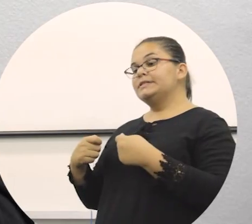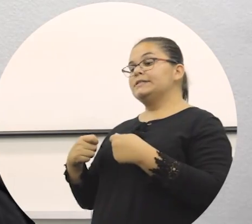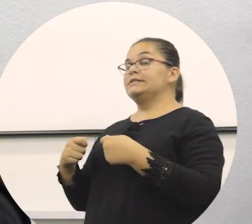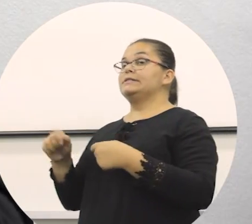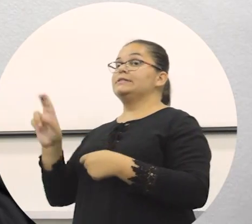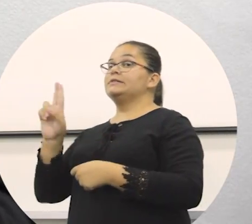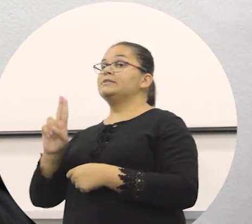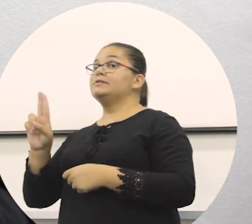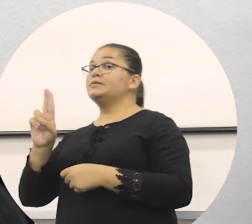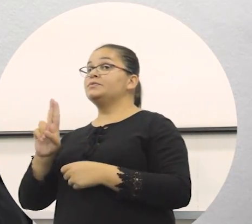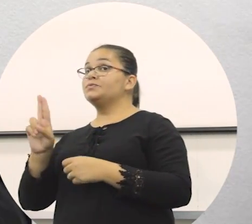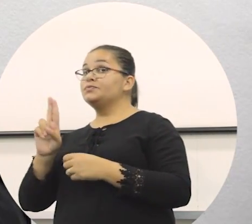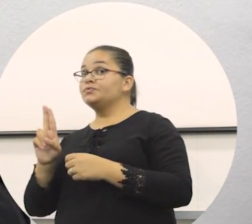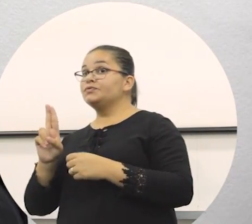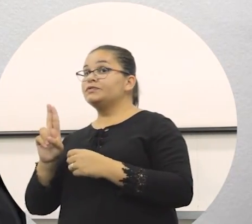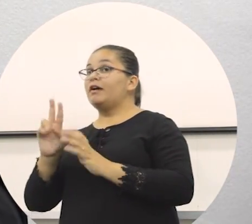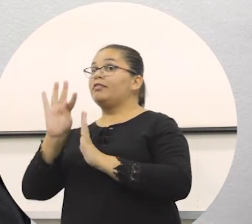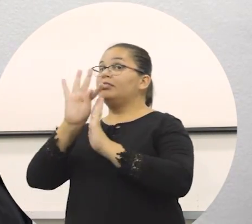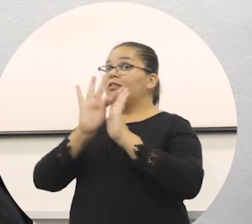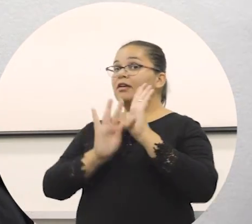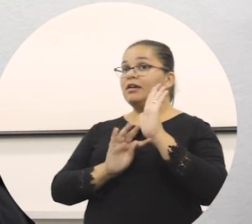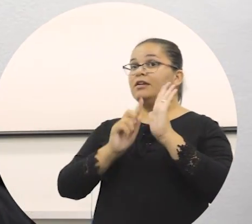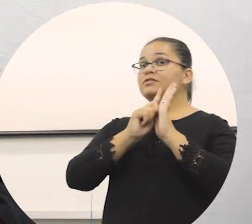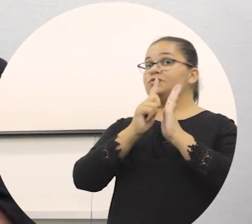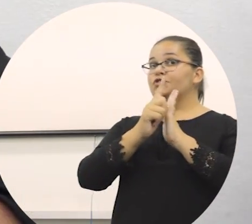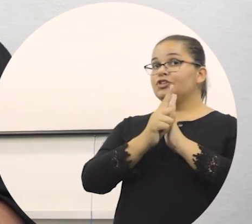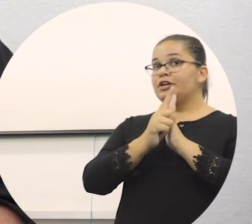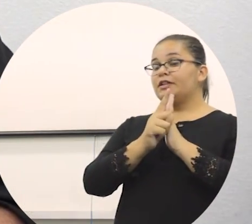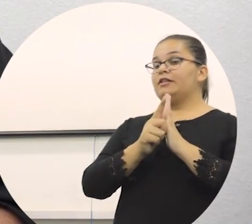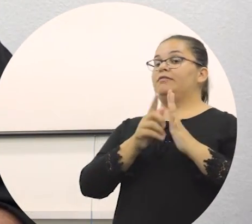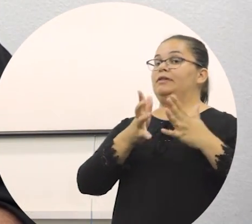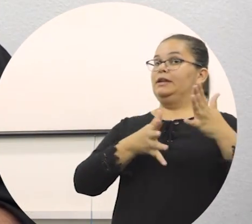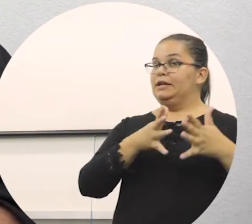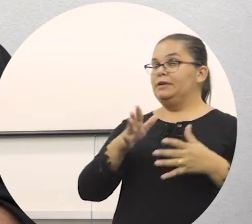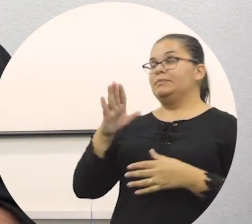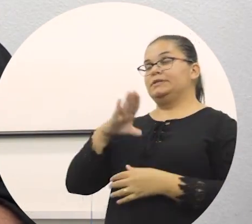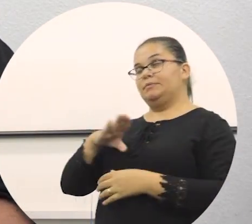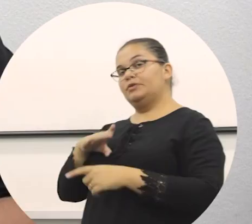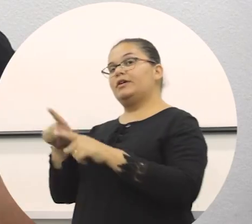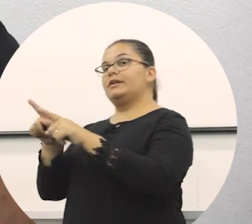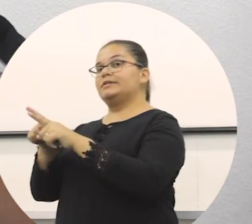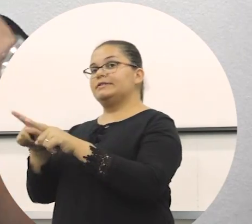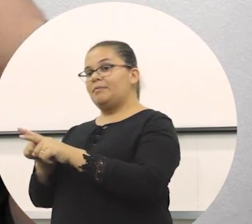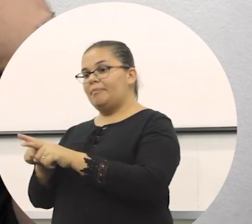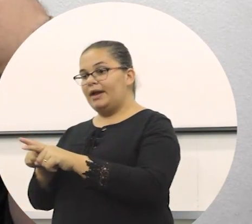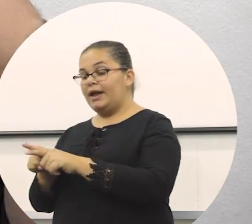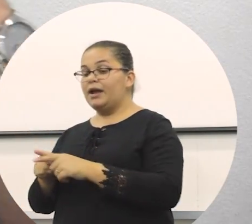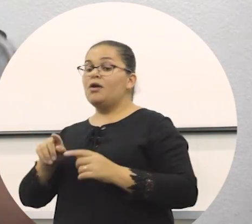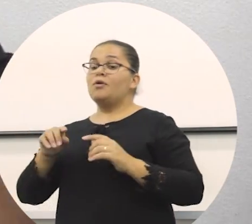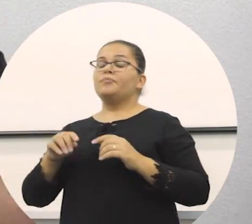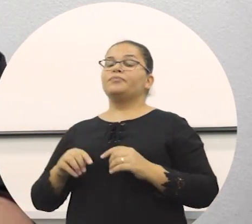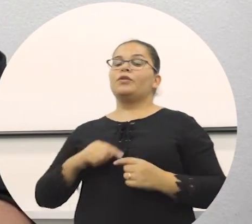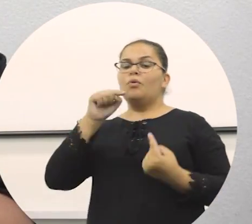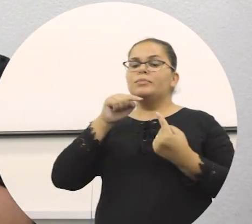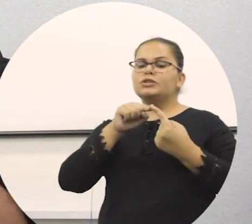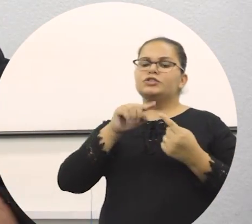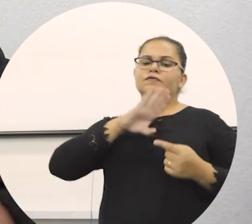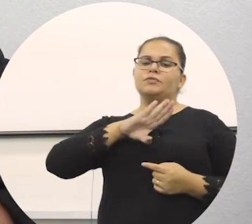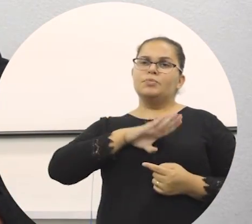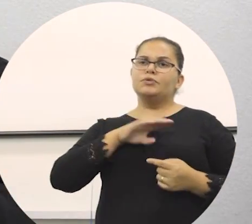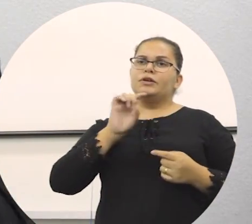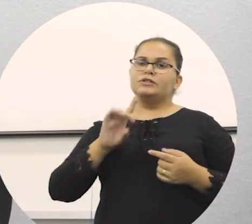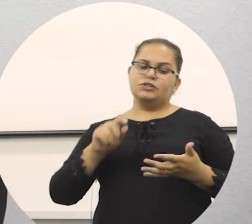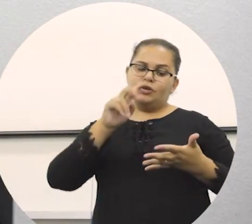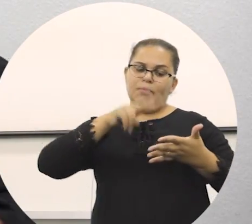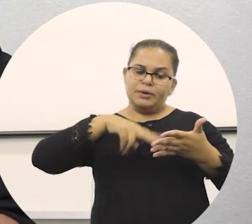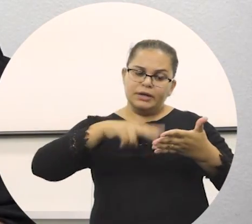assim, e a questão de objetivo, será que o objetivo é só um português instrumental? A gente quer, o nosso alvo para os surdos